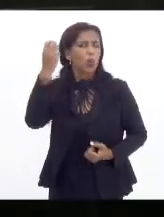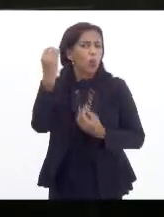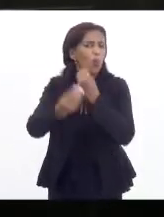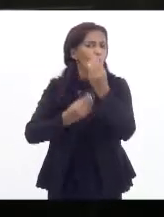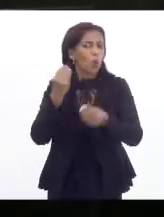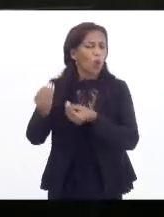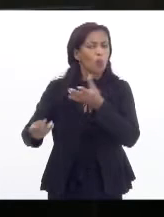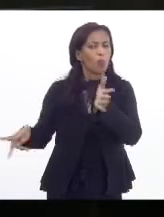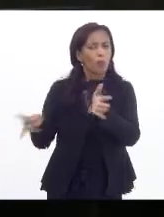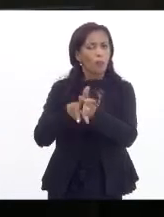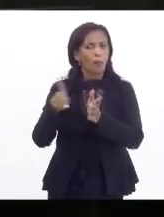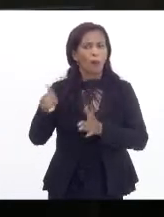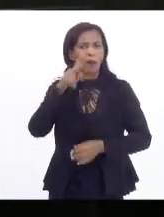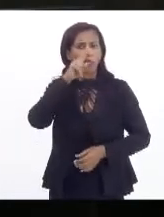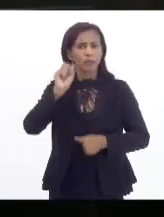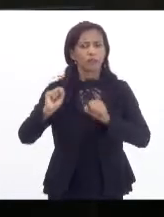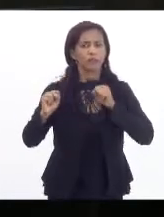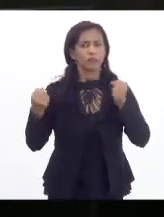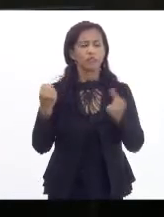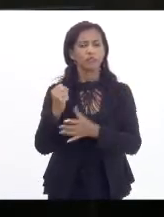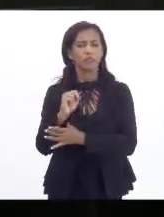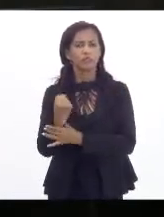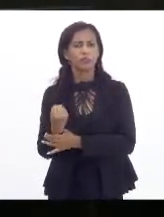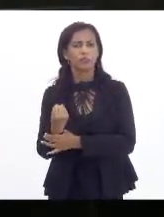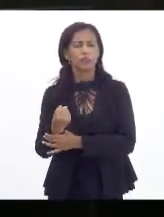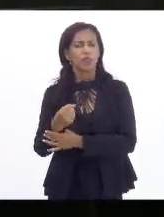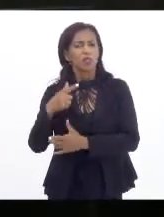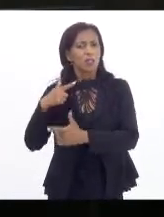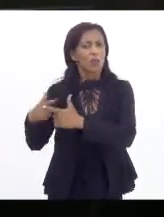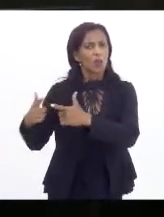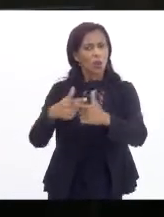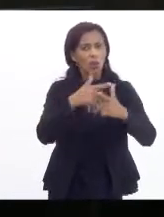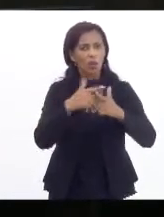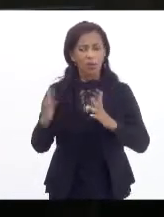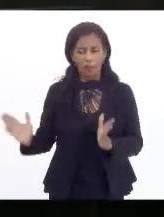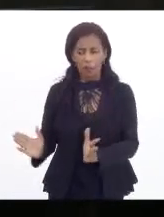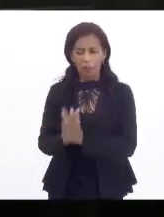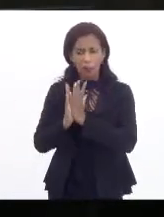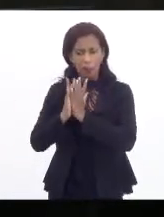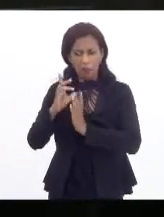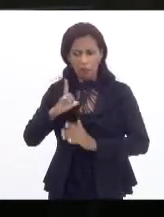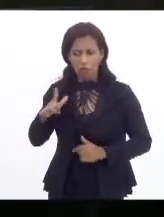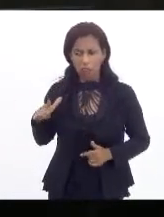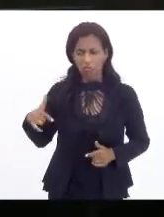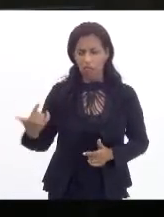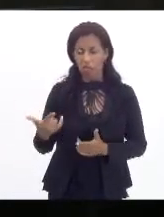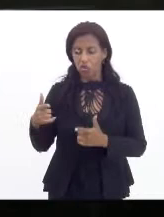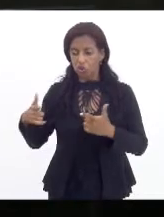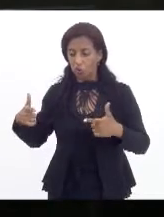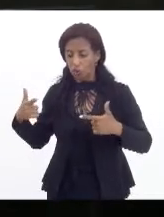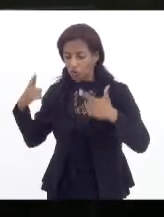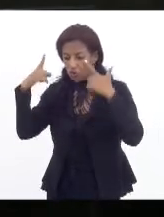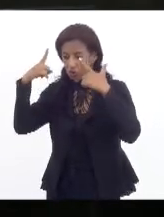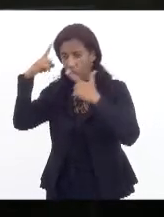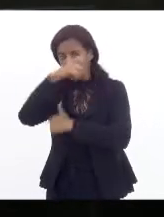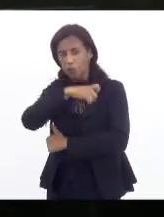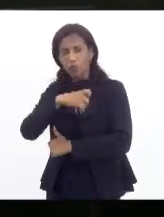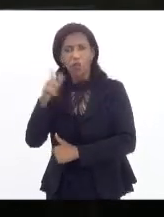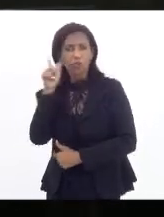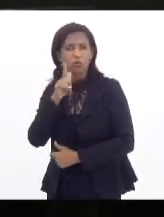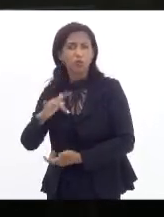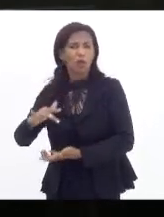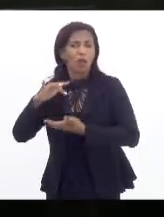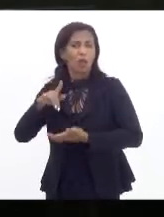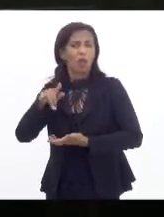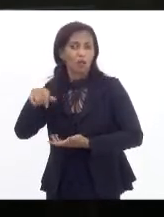por parte das forças de segurança, essa situação que a pobreza ainda enfrenta, de hoje ter dificuldade de garantir o gás, primeiro